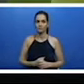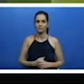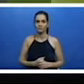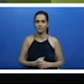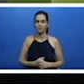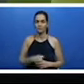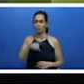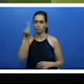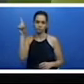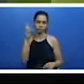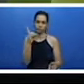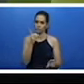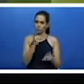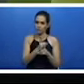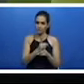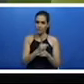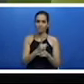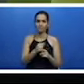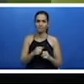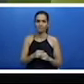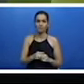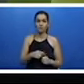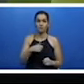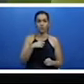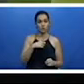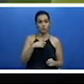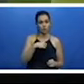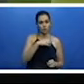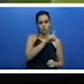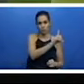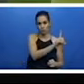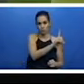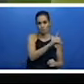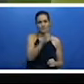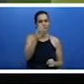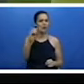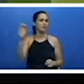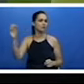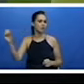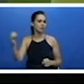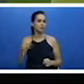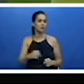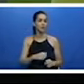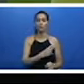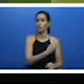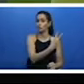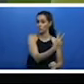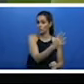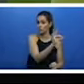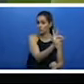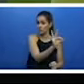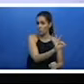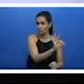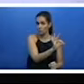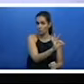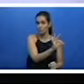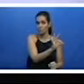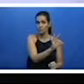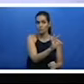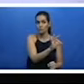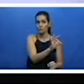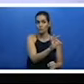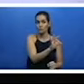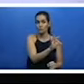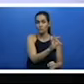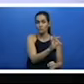aqui, ó. Quando eu tinha só um ponto, não saiu nenhum. Quando eu tinha 2 pontos, saiu 1, ó.